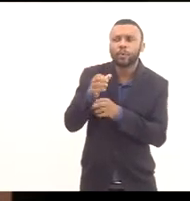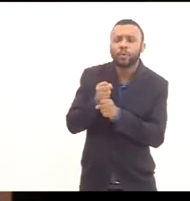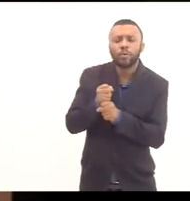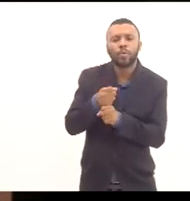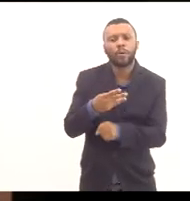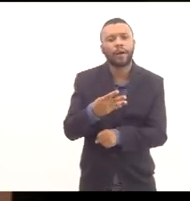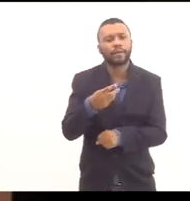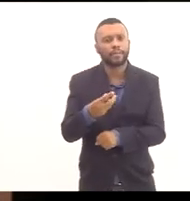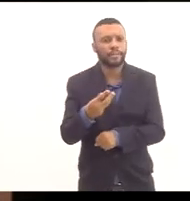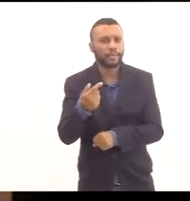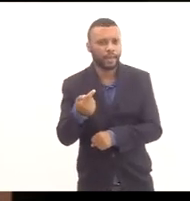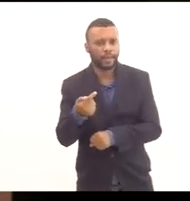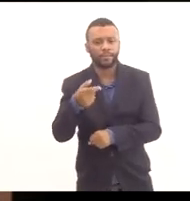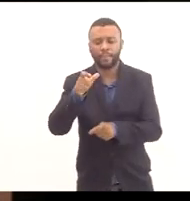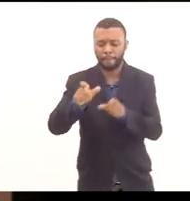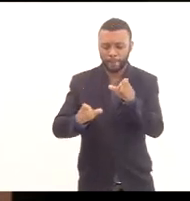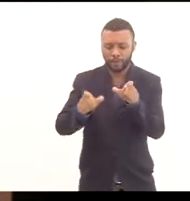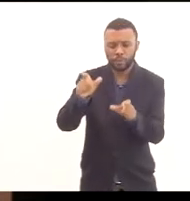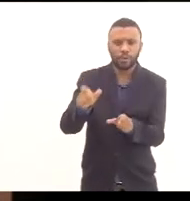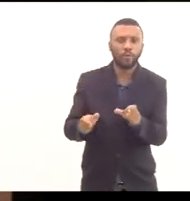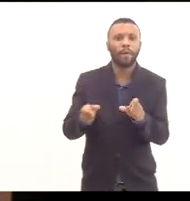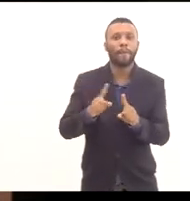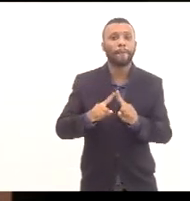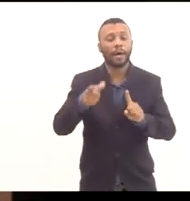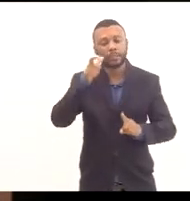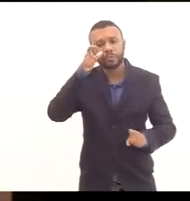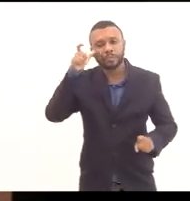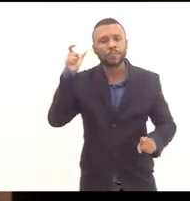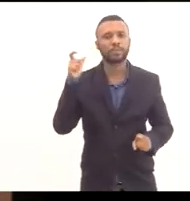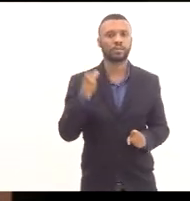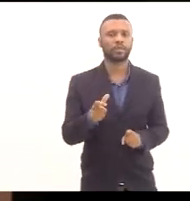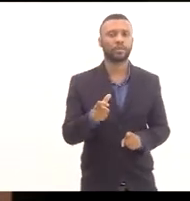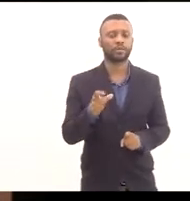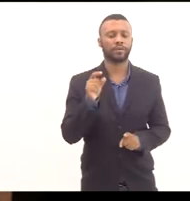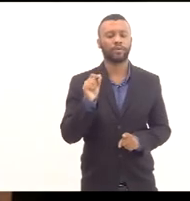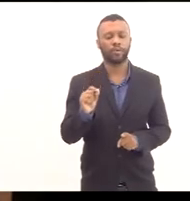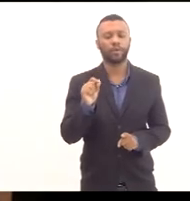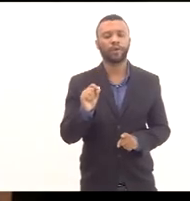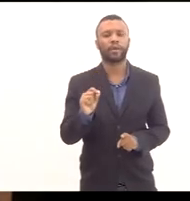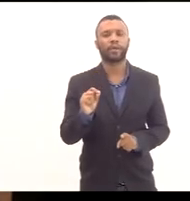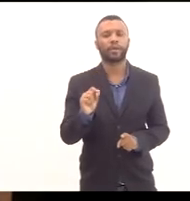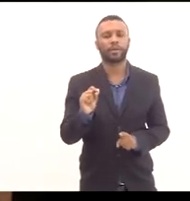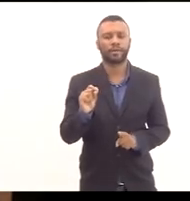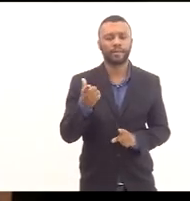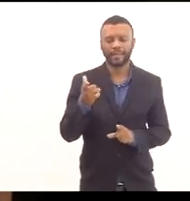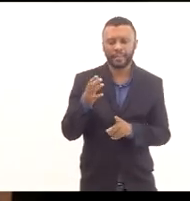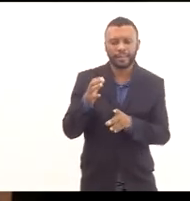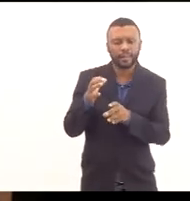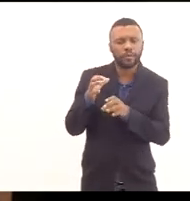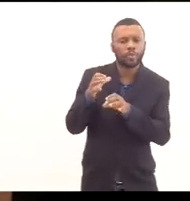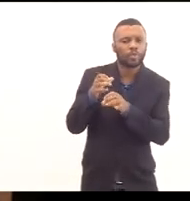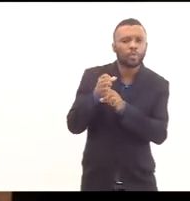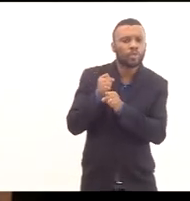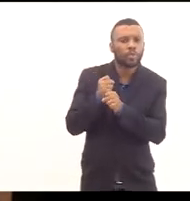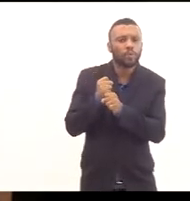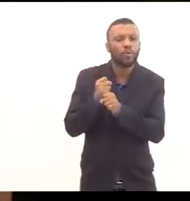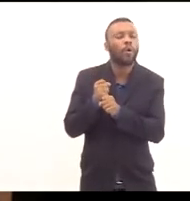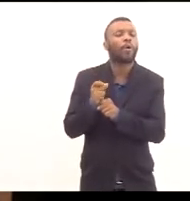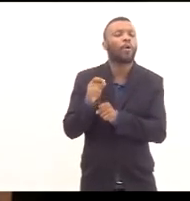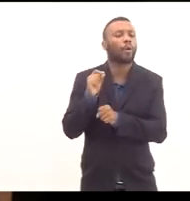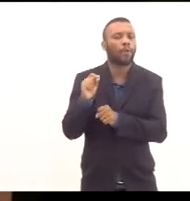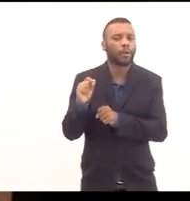437 pessoas mas o interessante desse número Deputado Adriana